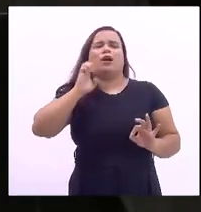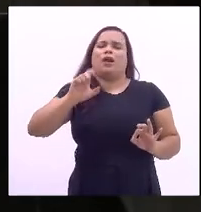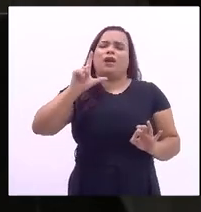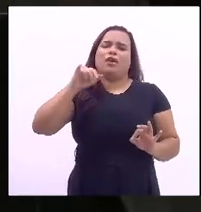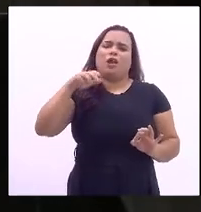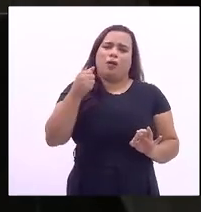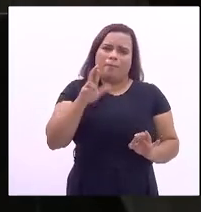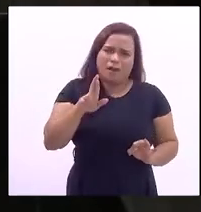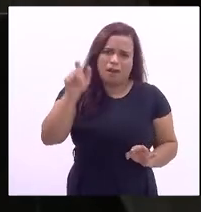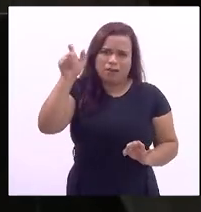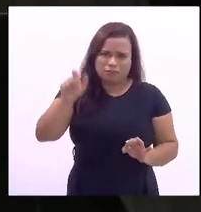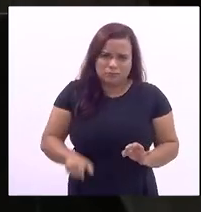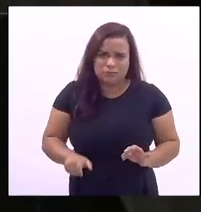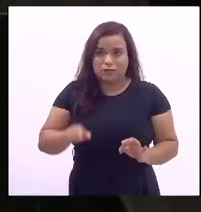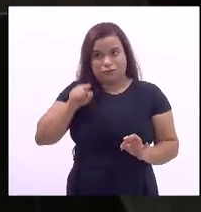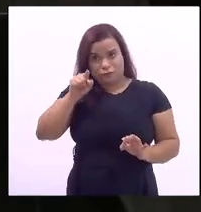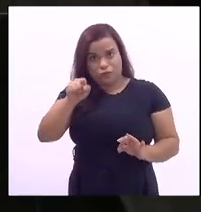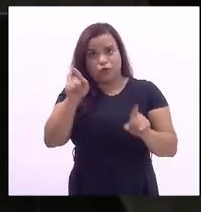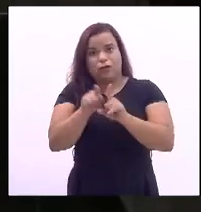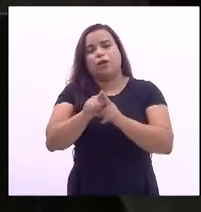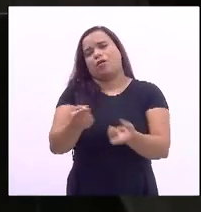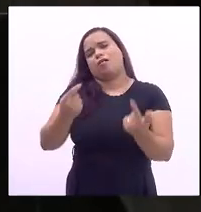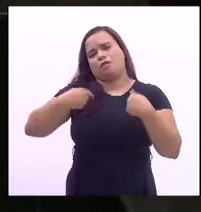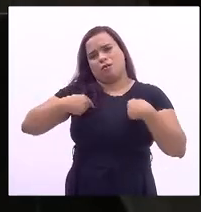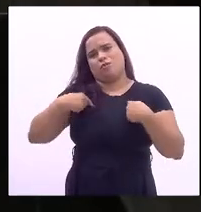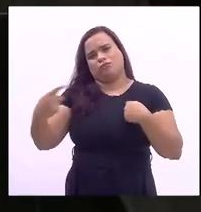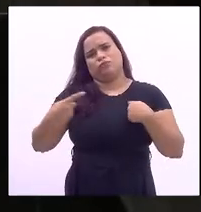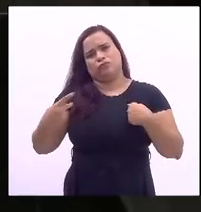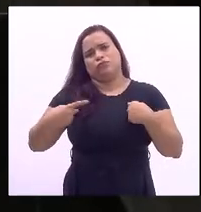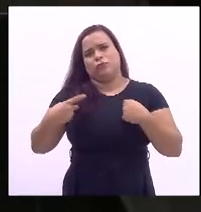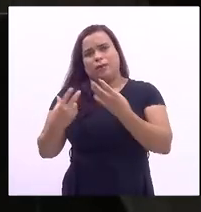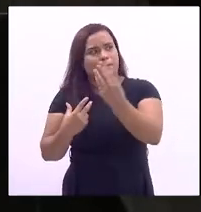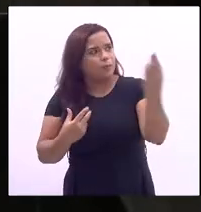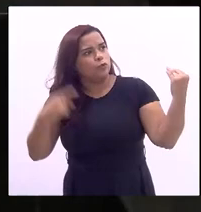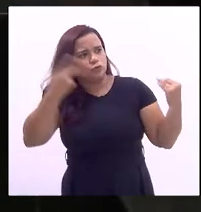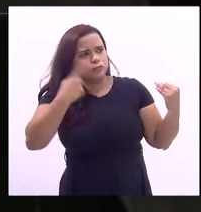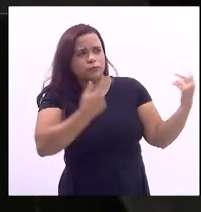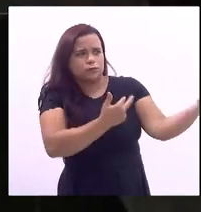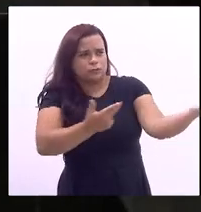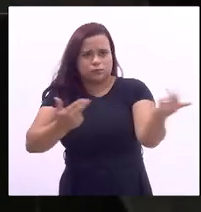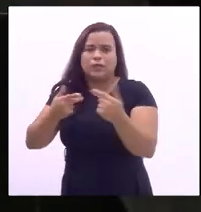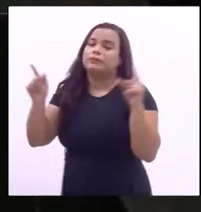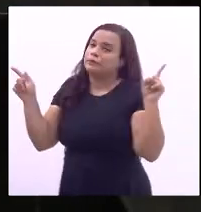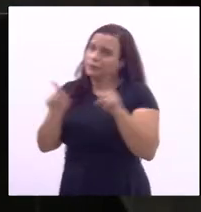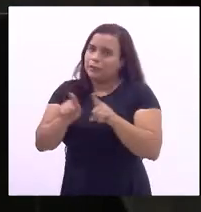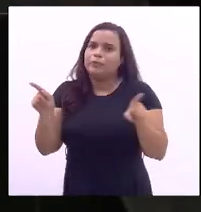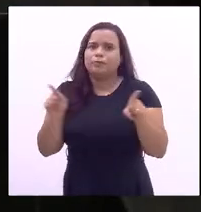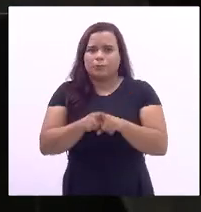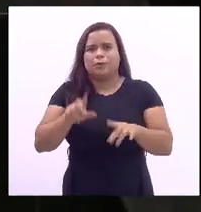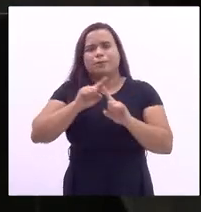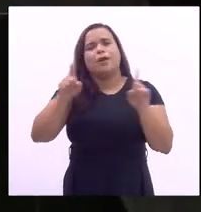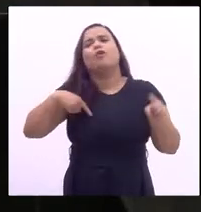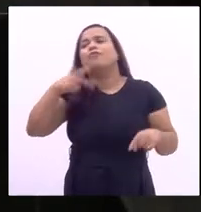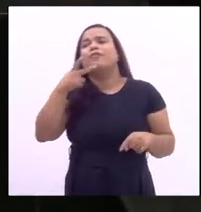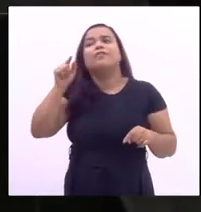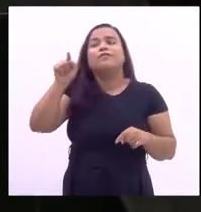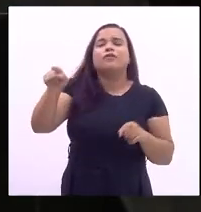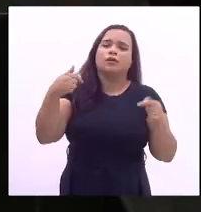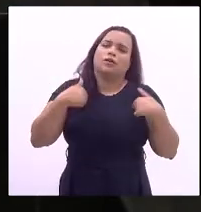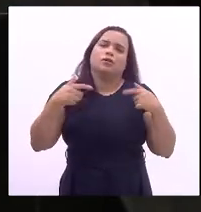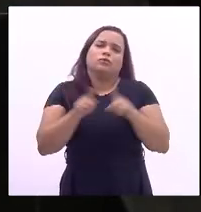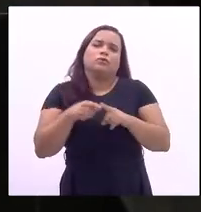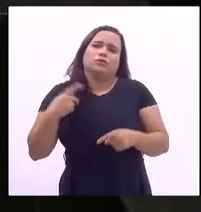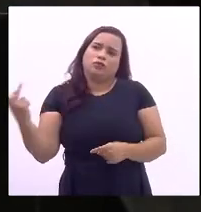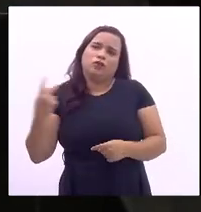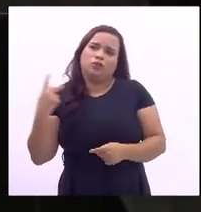que vossa excelência e eu e como muitos outros parlamentares mas eu falei vossa excelência